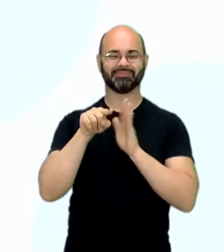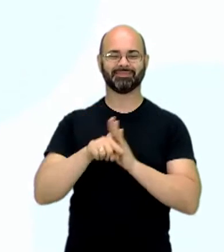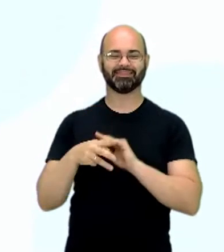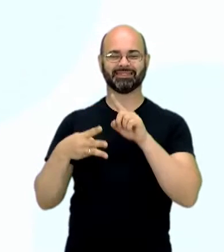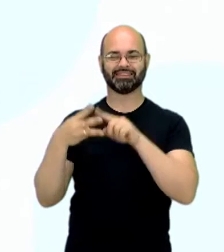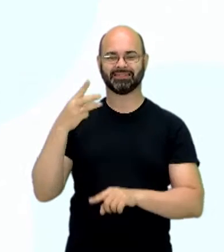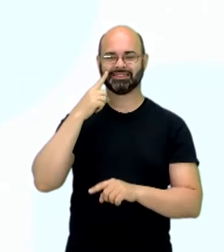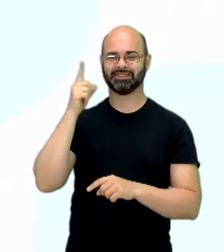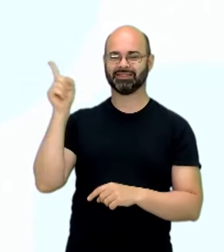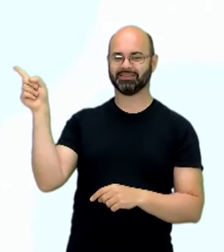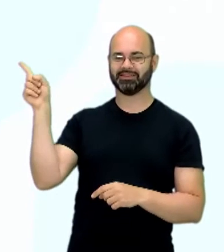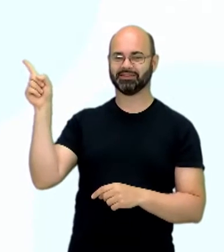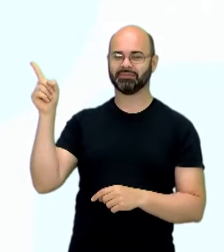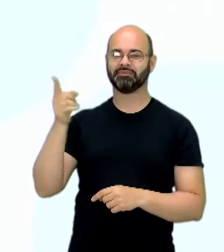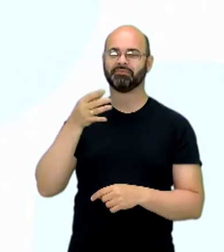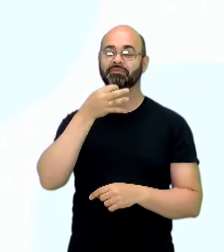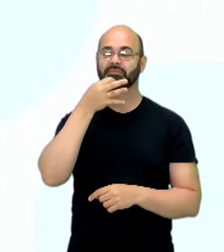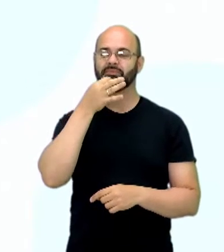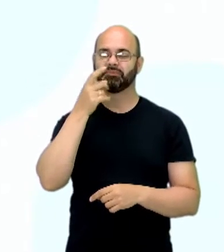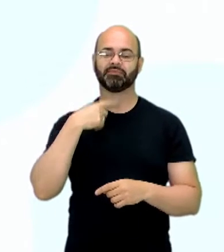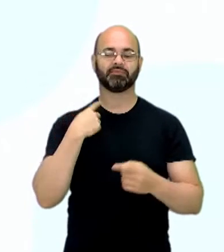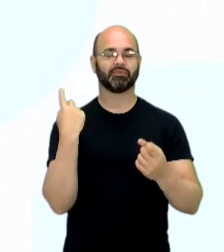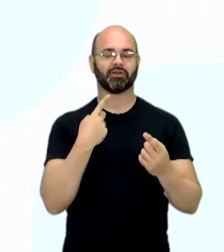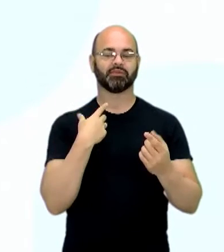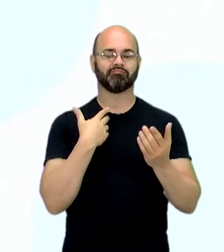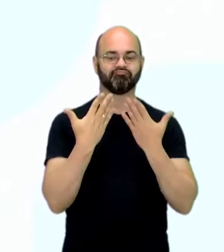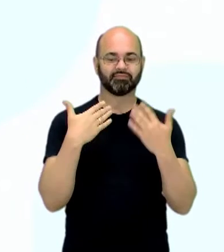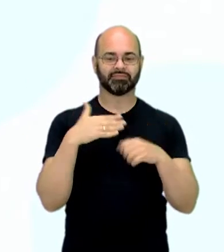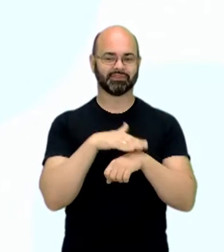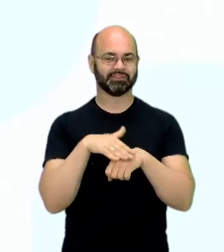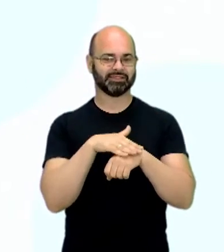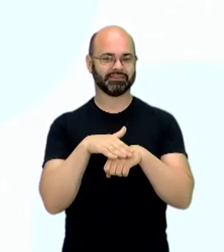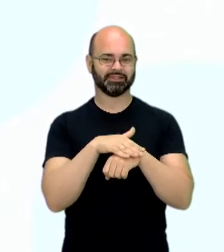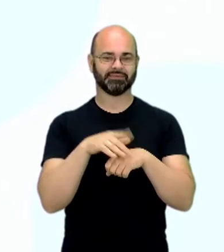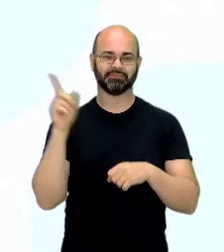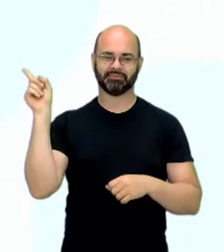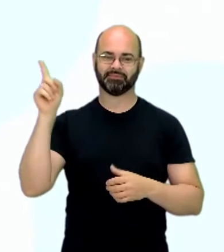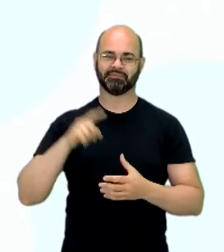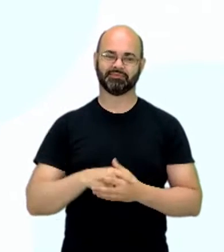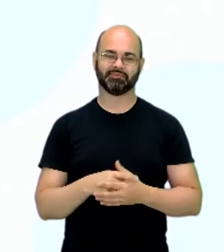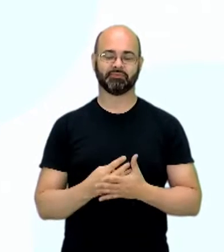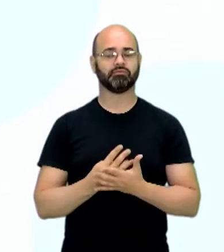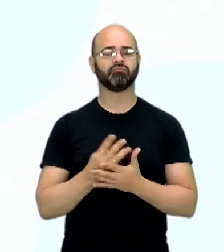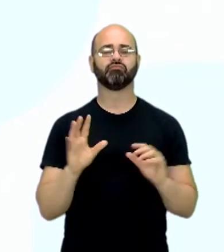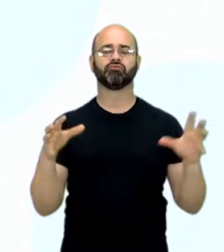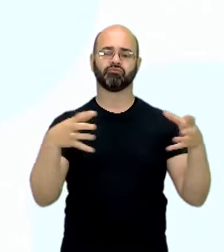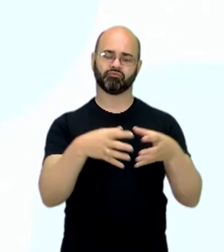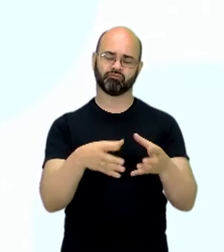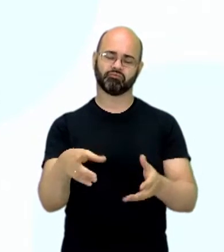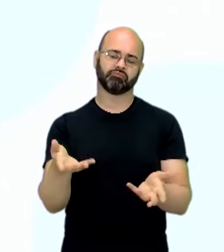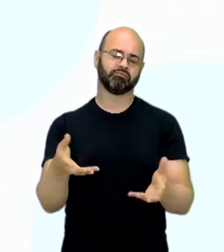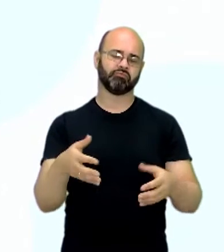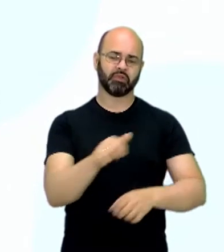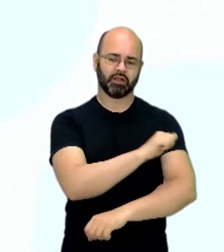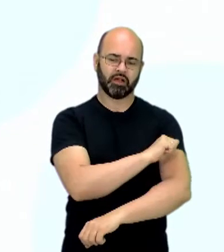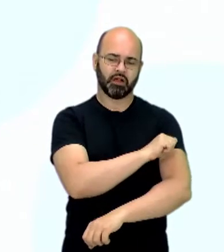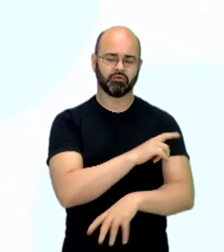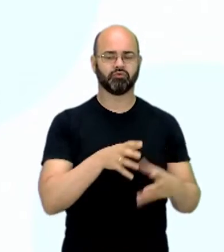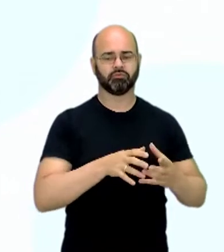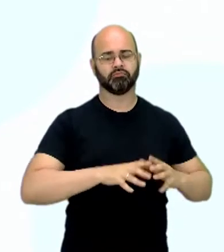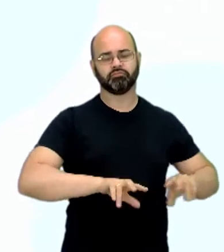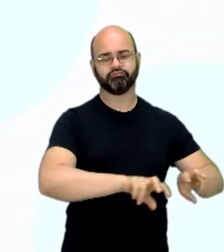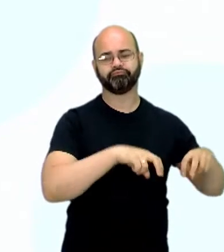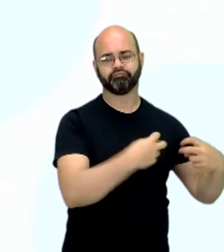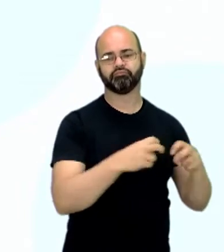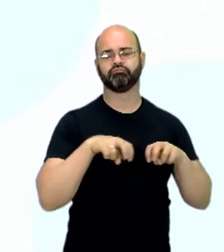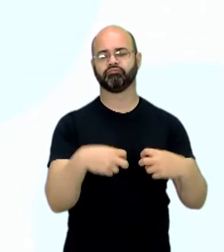estão aí. Suggestion for discussion. Então, sugestão para discussão. Você pode se juntar com os seus colegas da sala de aula em uma